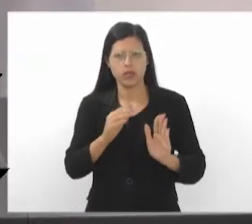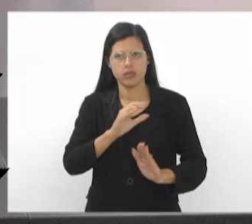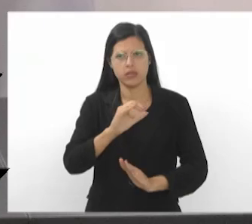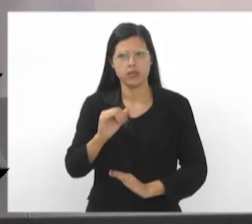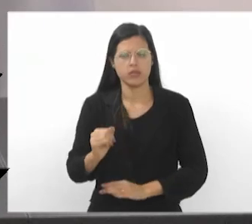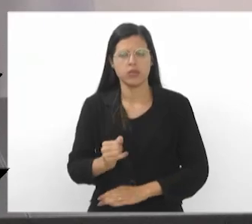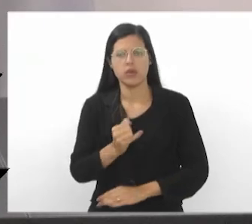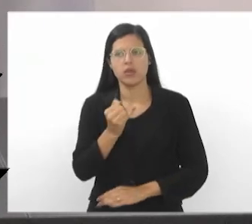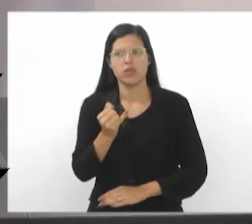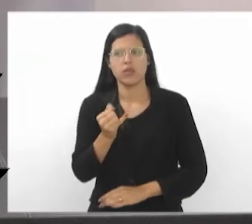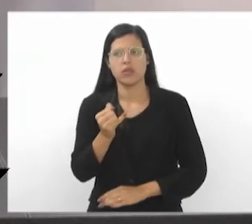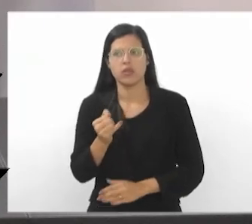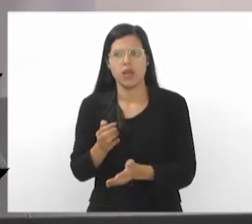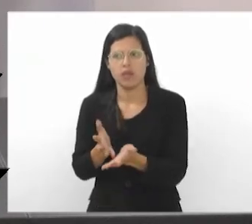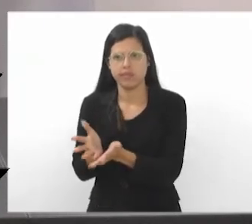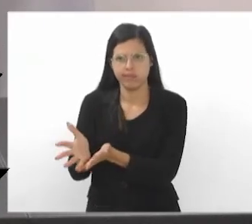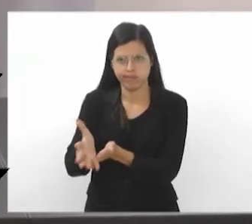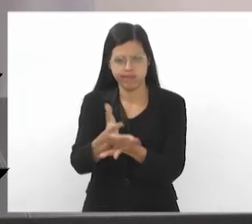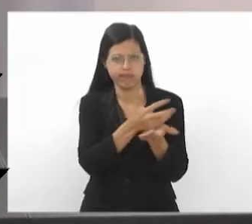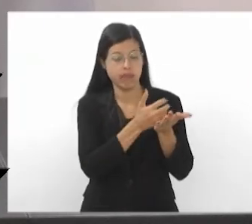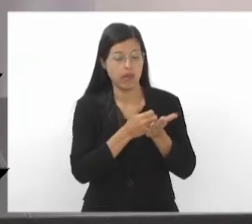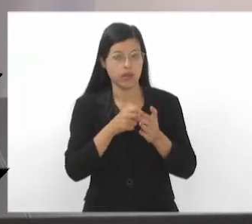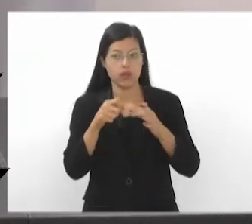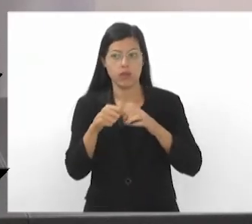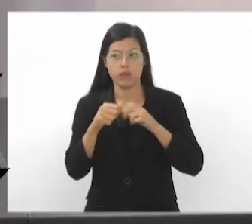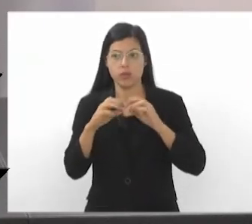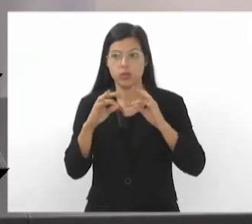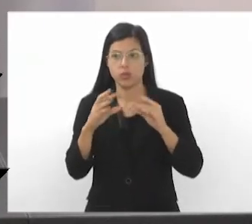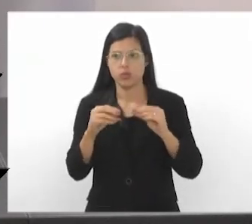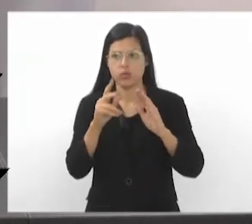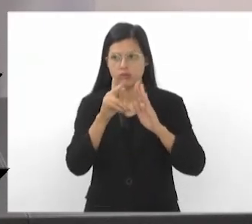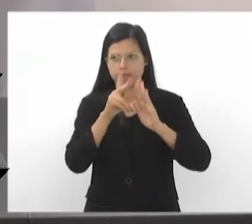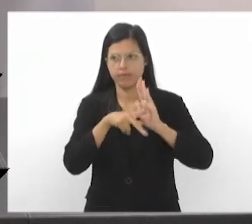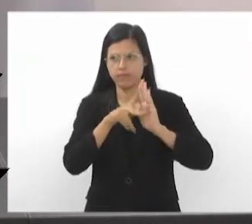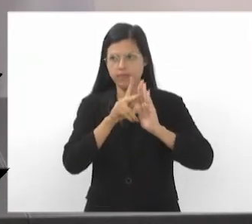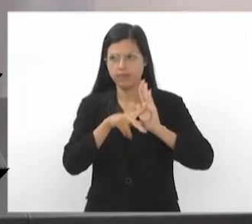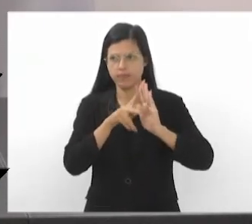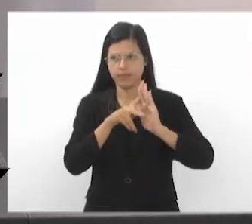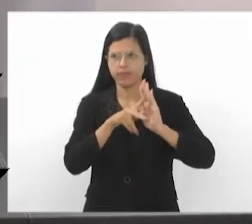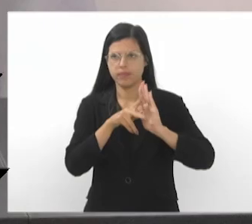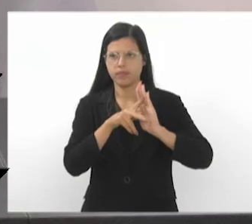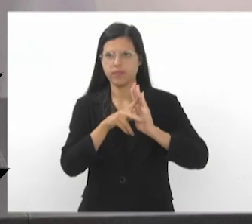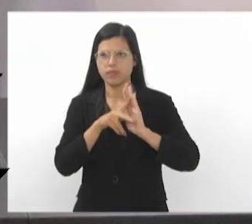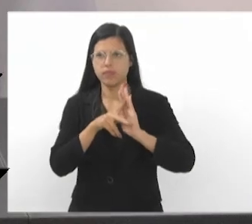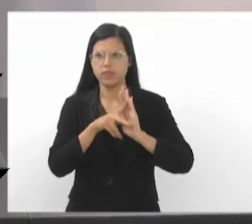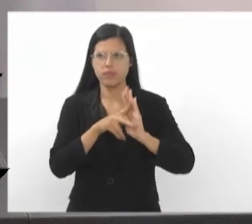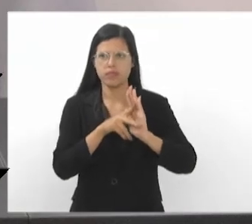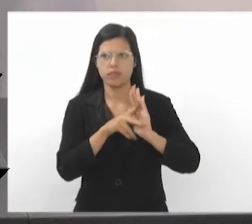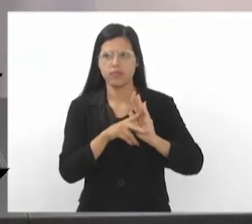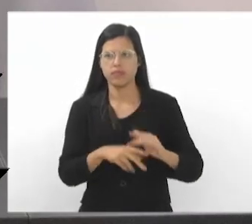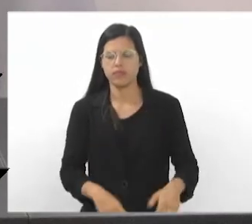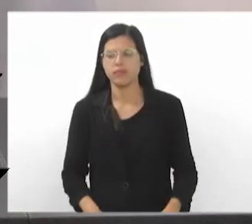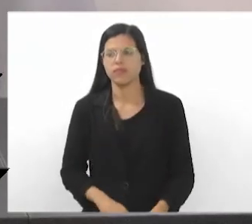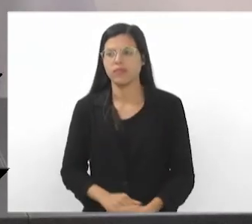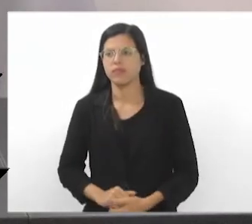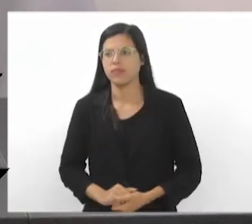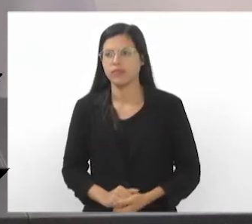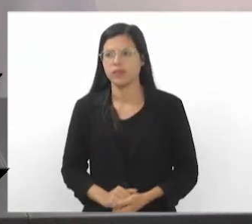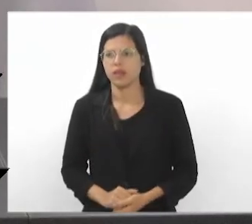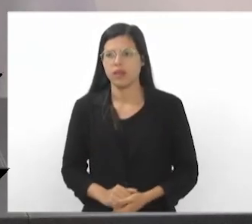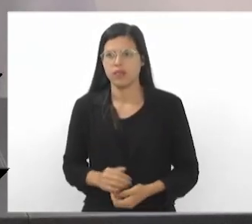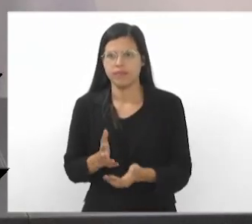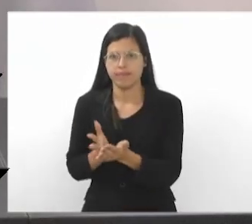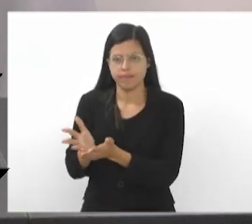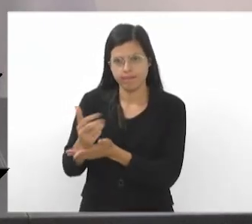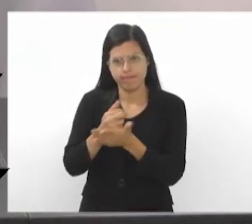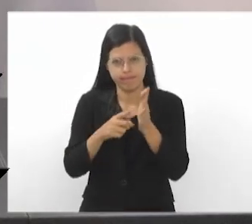que eu fiz sobre todos os projetos. Você vai ter que ter cópia para todo mundo. Tá bom. Pede para trazer um para cada. Um apanhado que eu